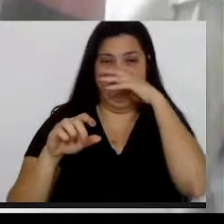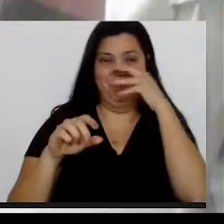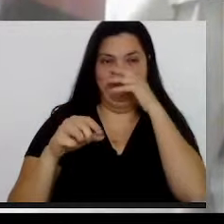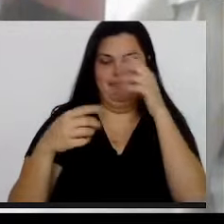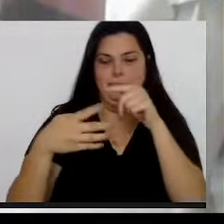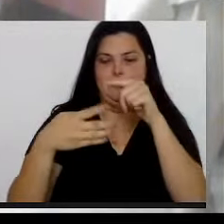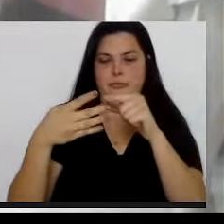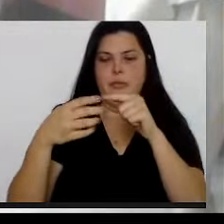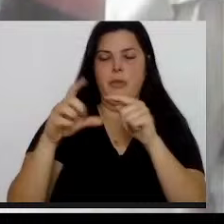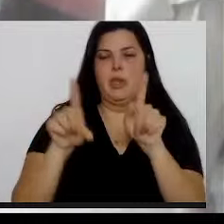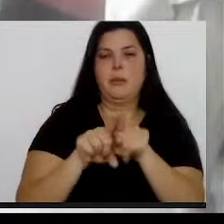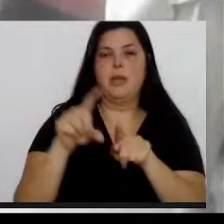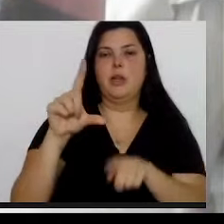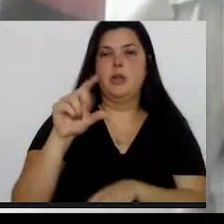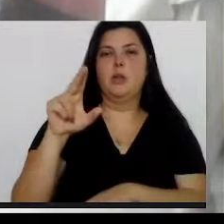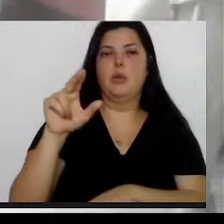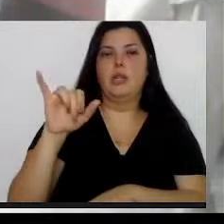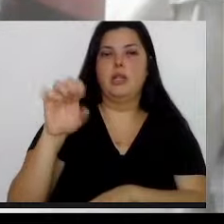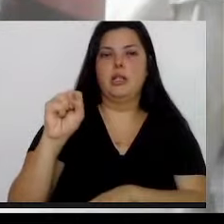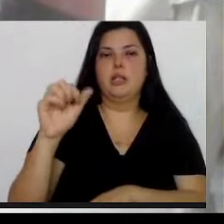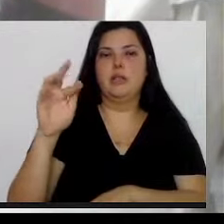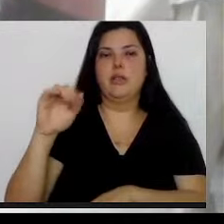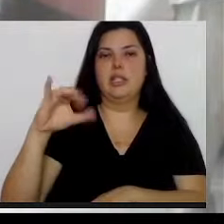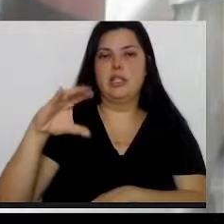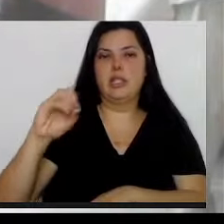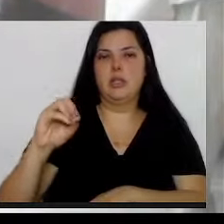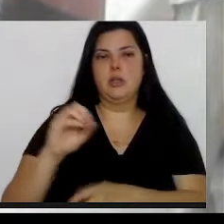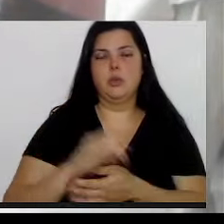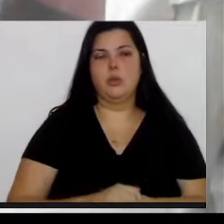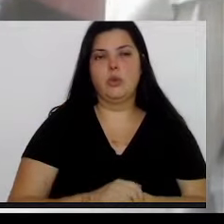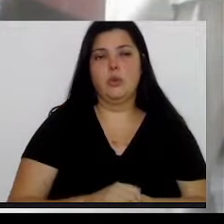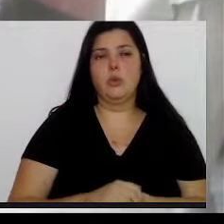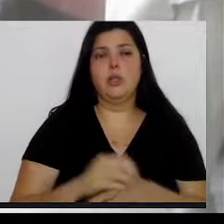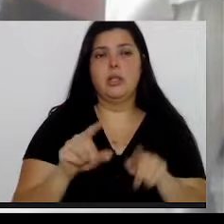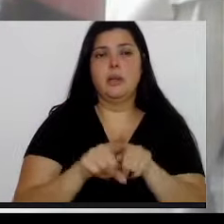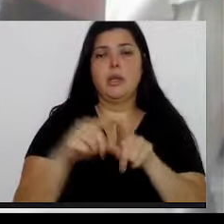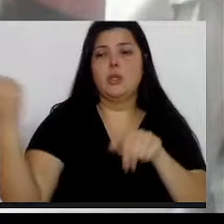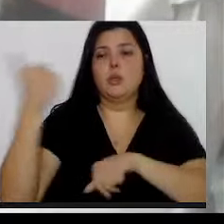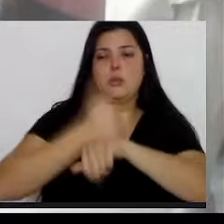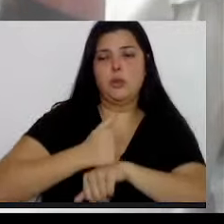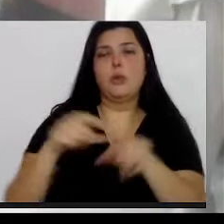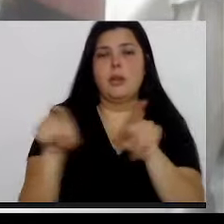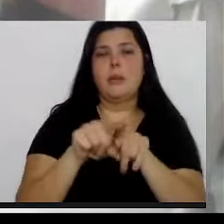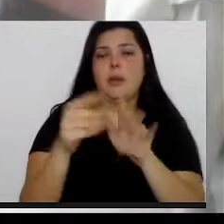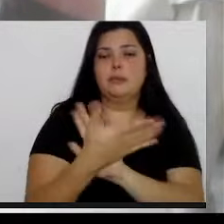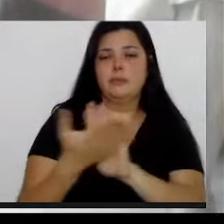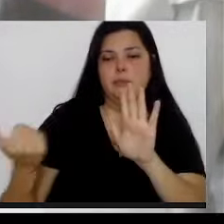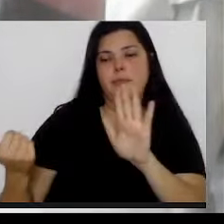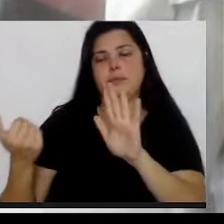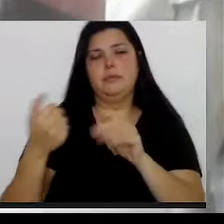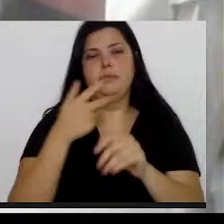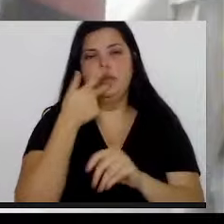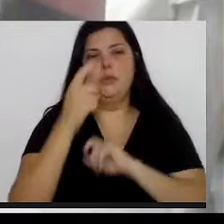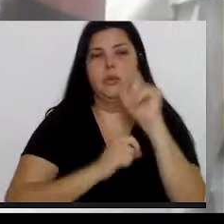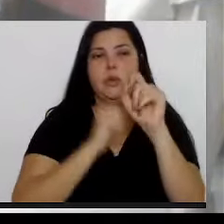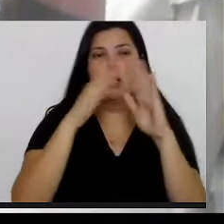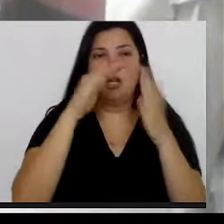e Luiz Francisco de Assis Júnior, o Zé Elias, e seus respectivos suplentes. Determinar ao cartório